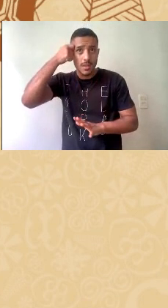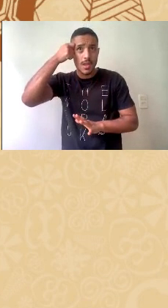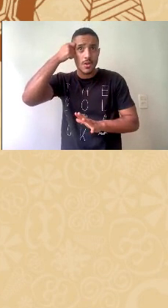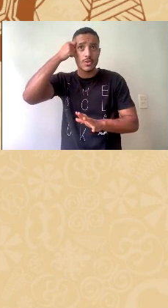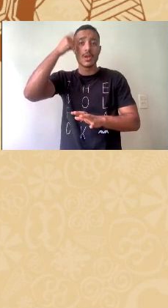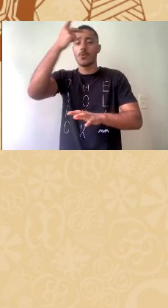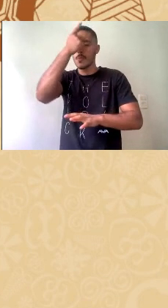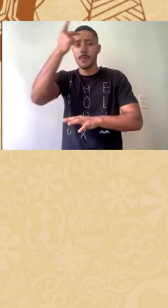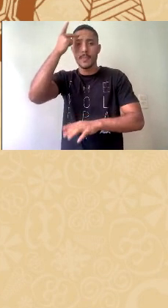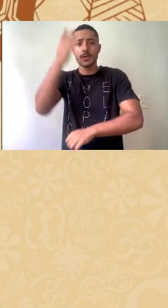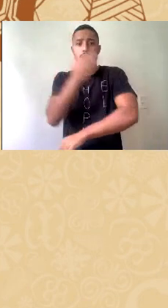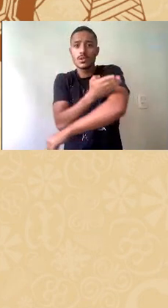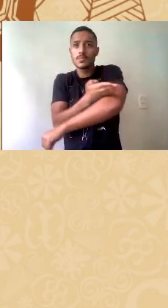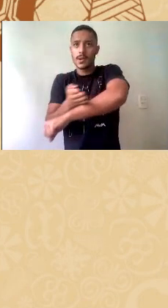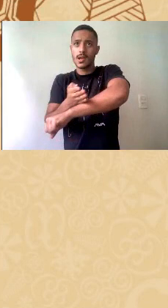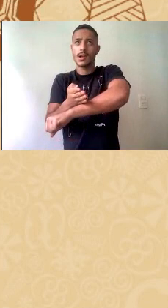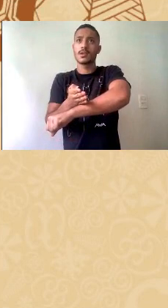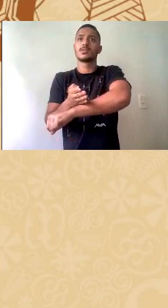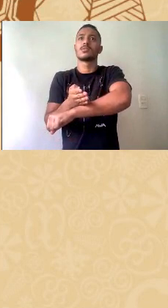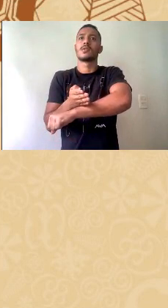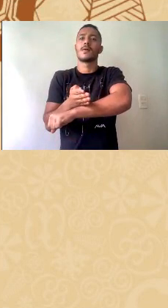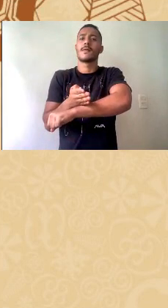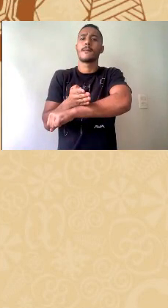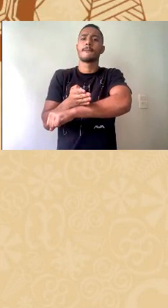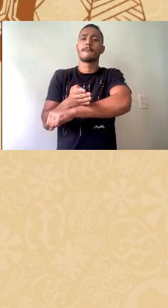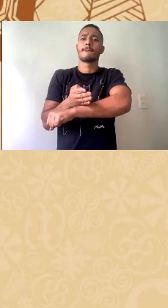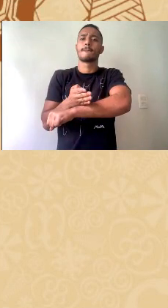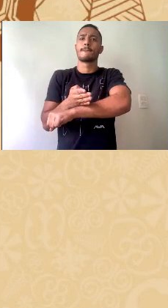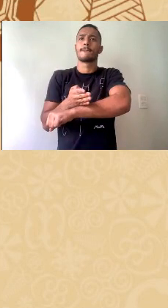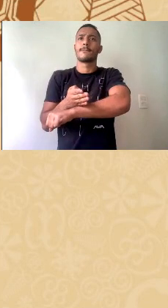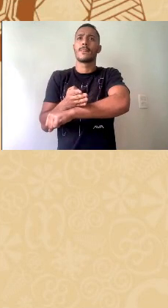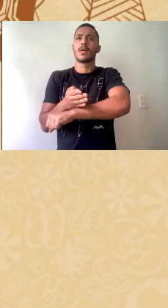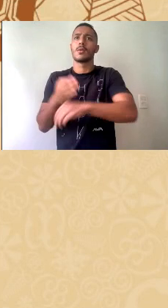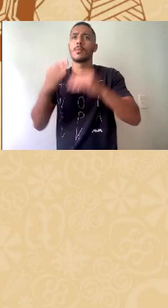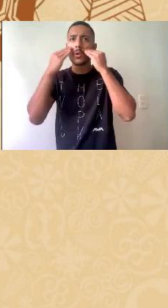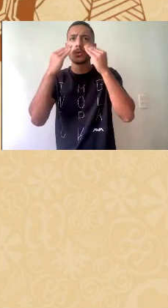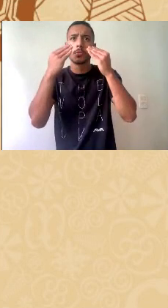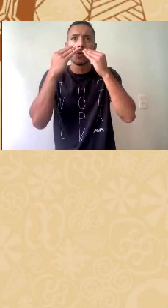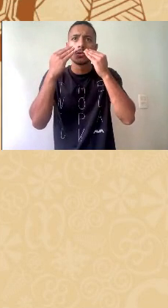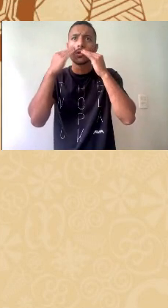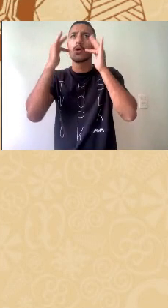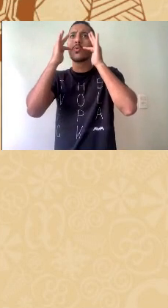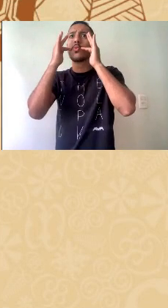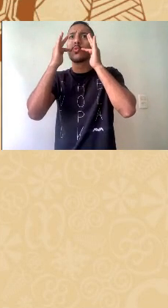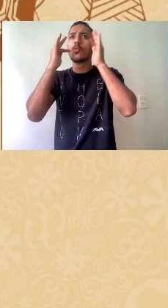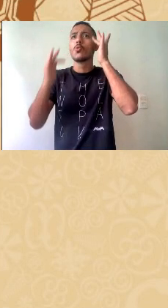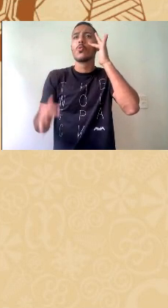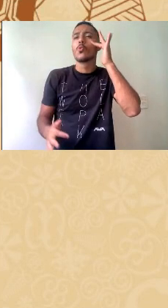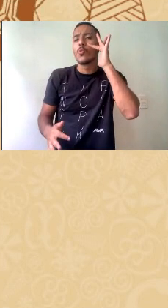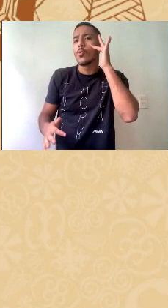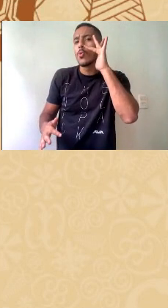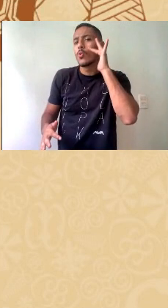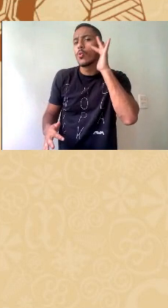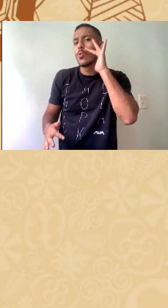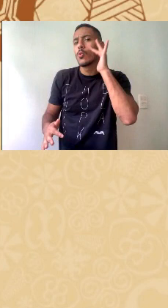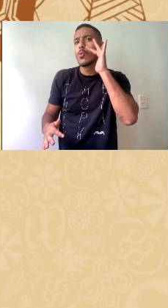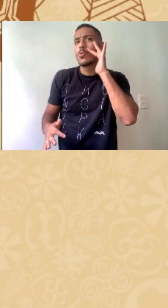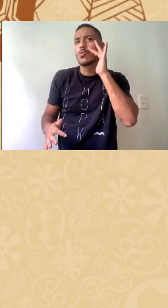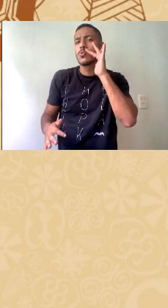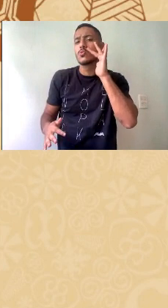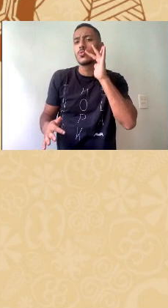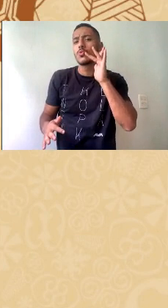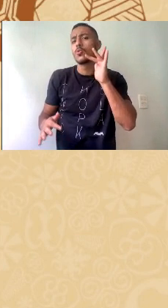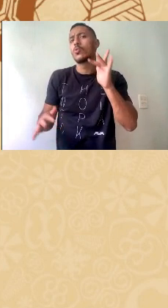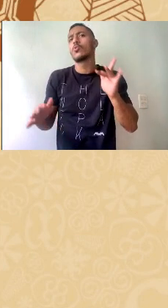poder atuarem no teatro. Então, isso era denunciado como um elemento de racista, né? Então,